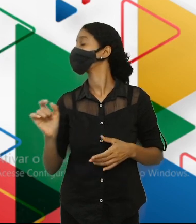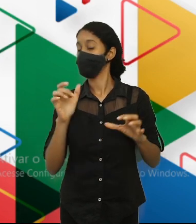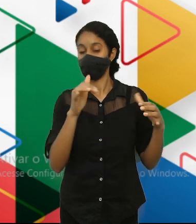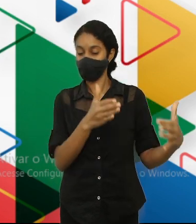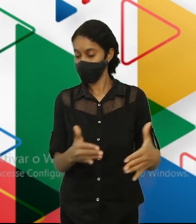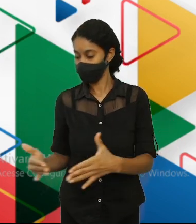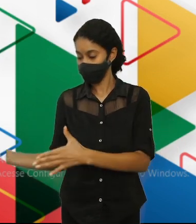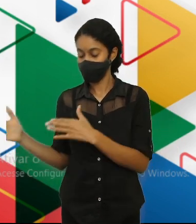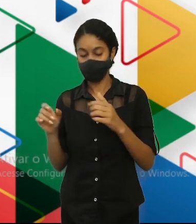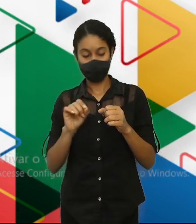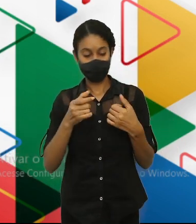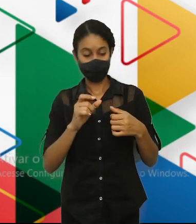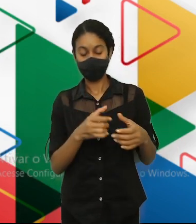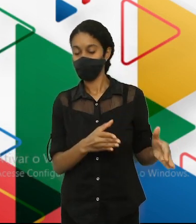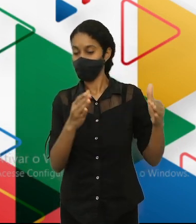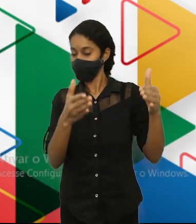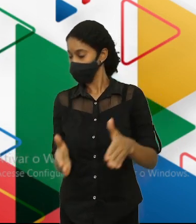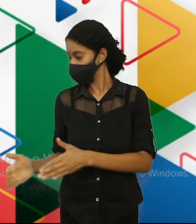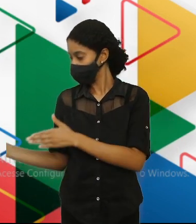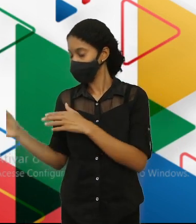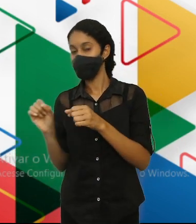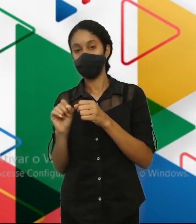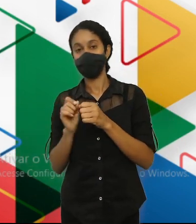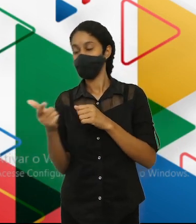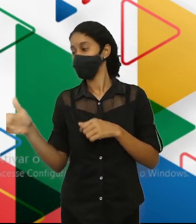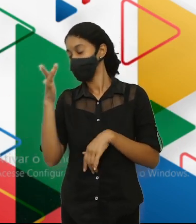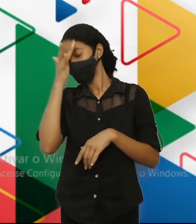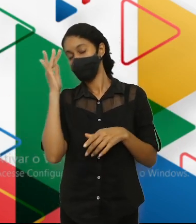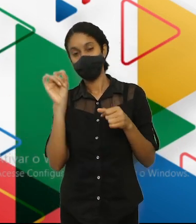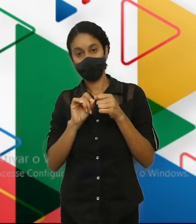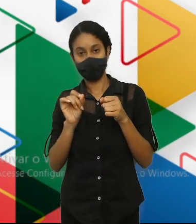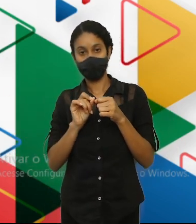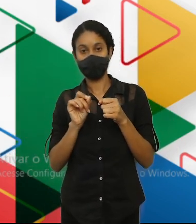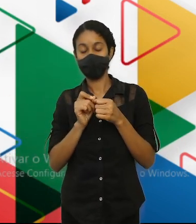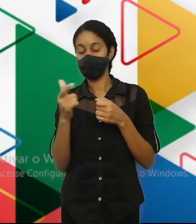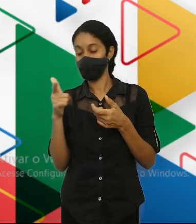passa para outra pessoa que vai fazendo uma outra coisa, ou seja,